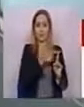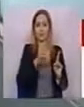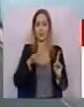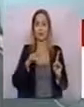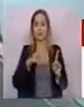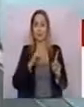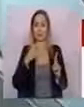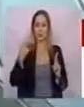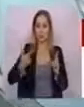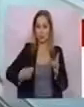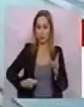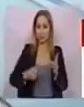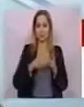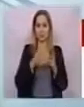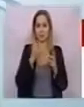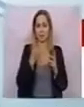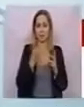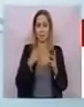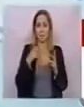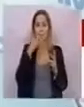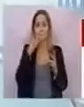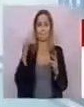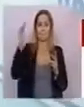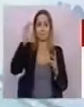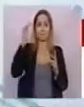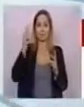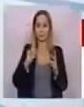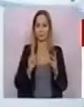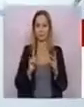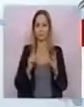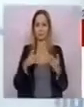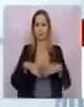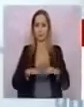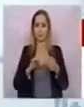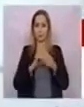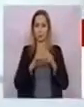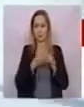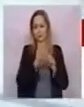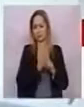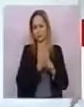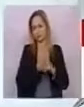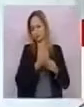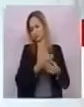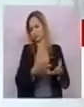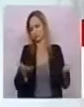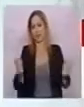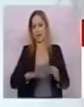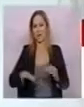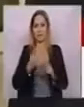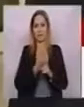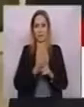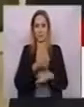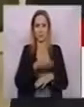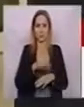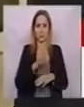na anestesia, que nem sequer é o mais graduado para assumir o lugar. Mas os problemas são mais abrangentes. Situações, algumas delas,